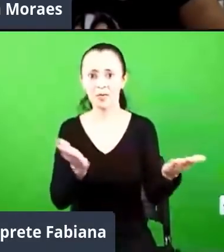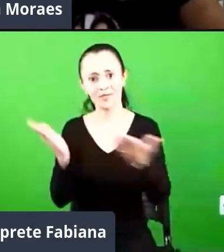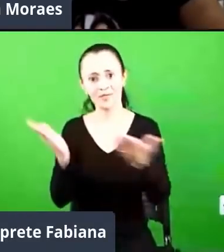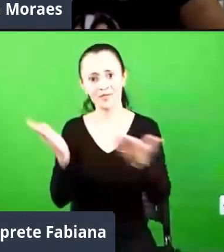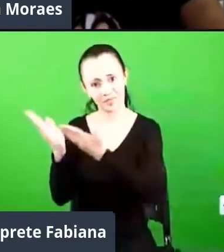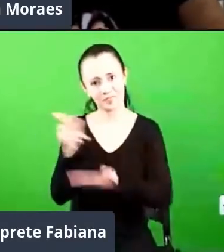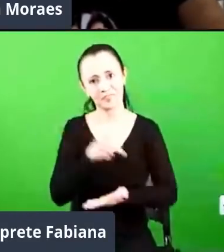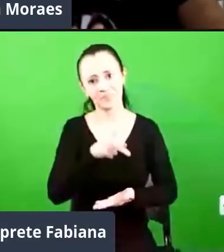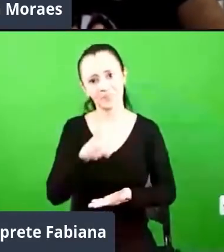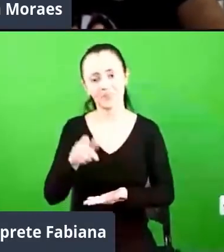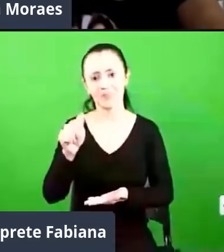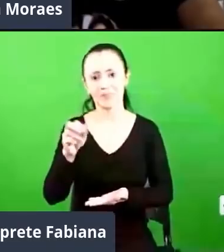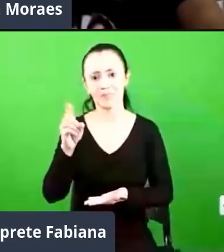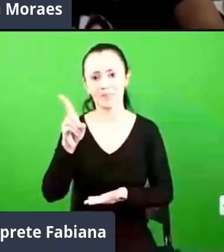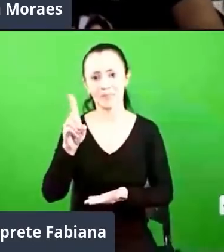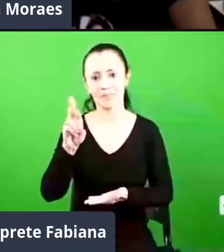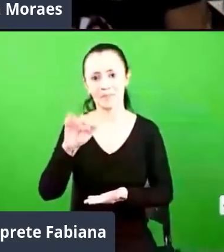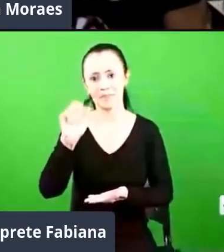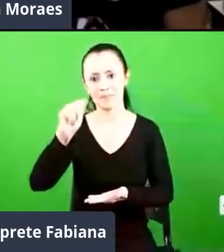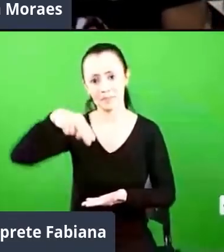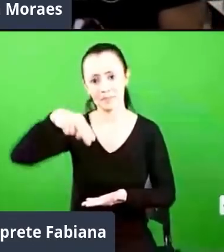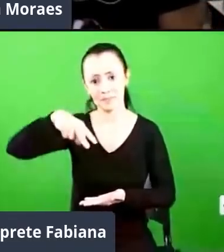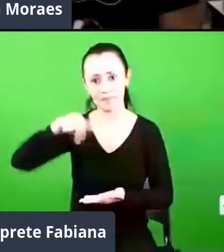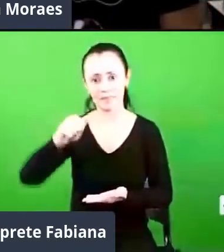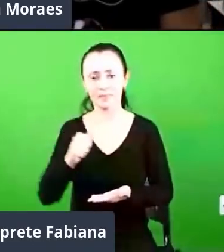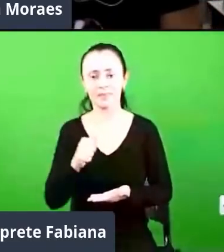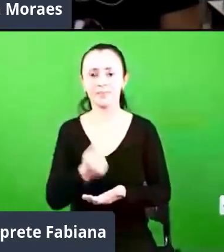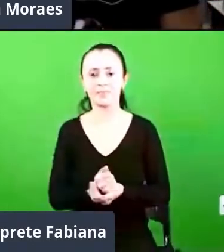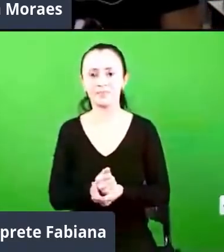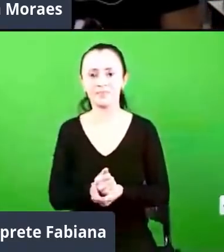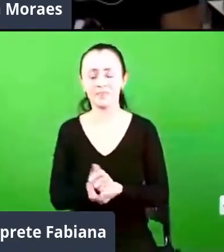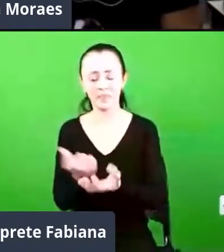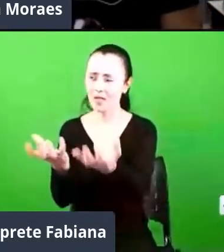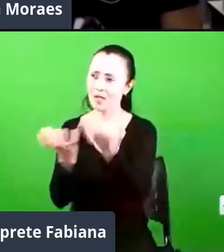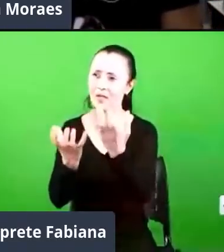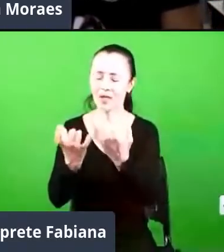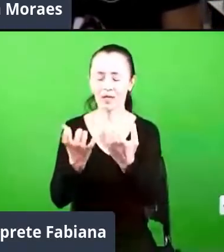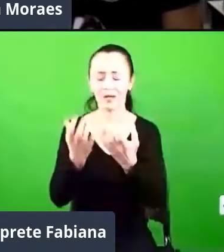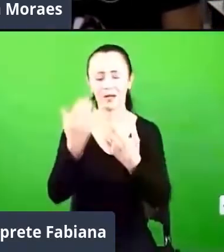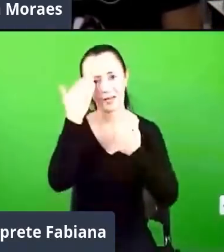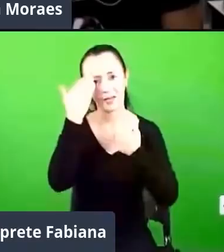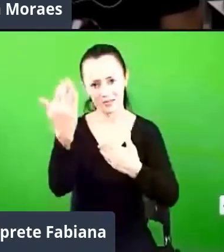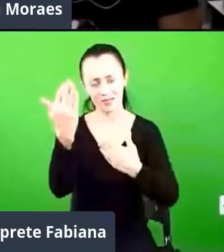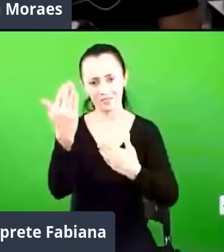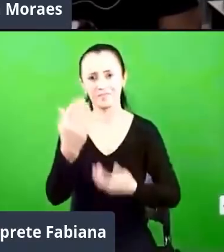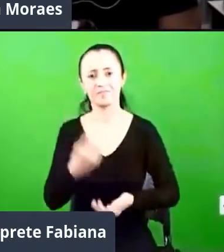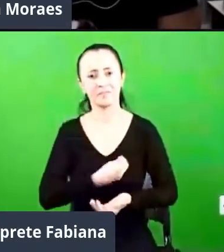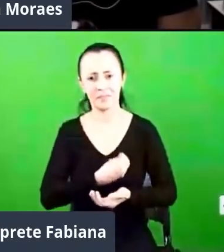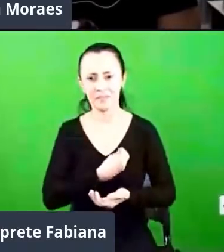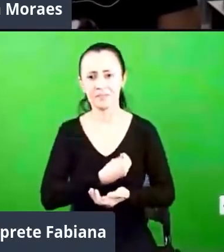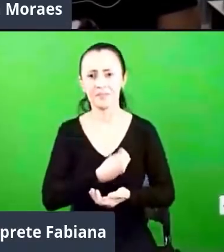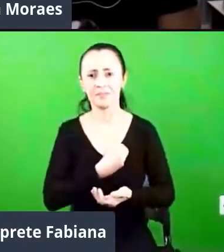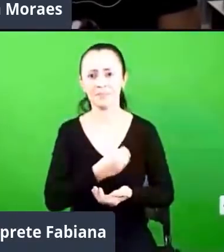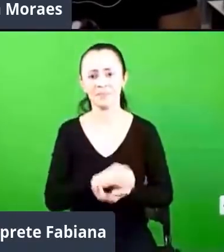Adriana. Quero agradecer, Alana, a sua participação, tá? Dividindo um pouquinho com a gente,